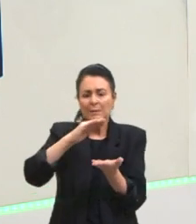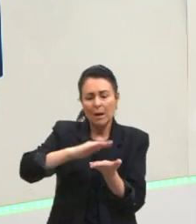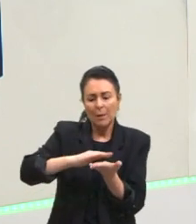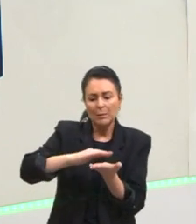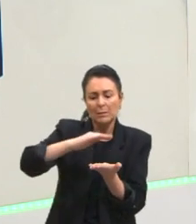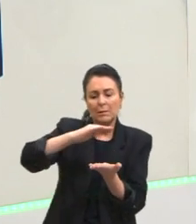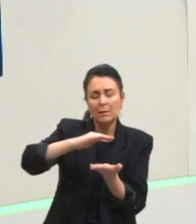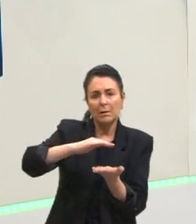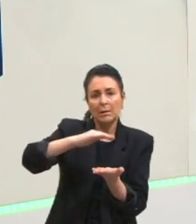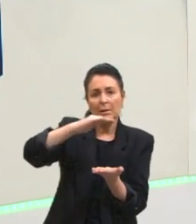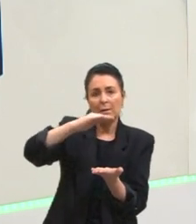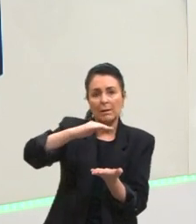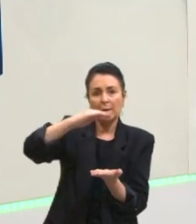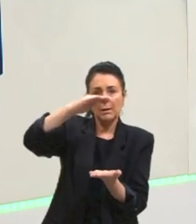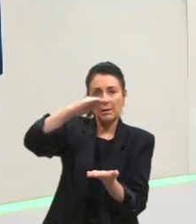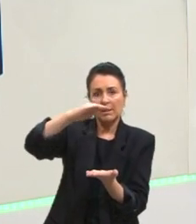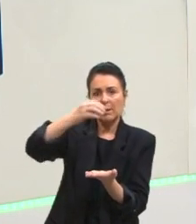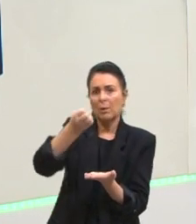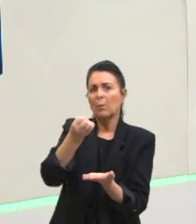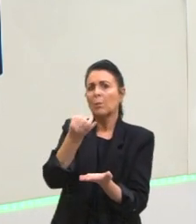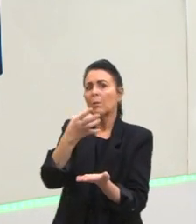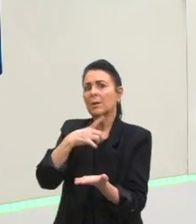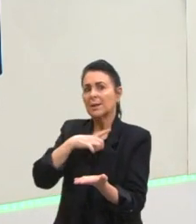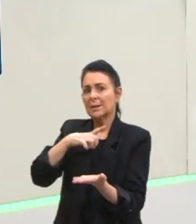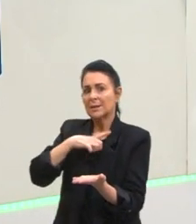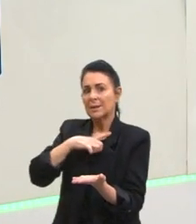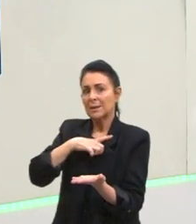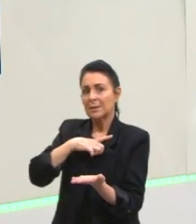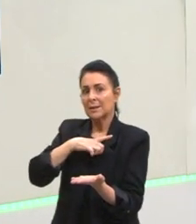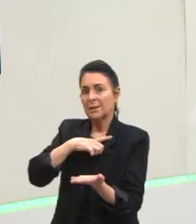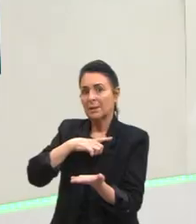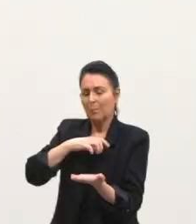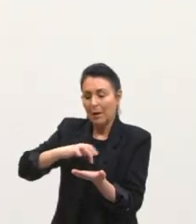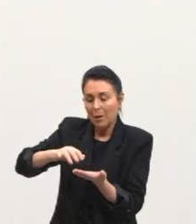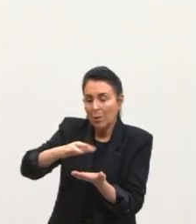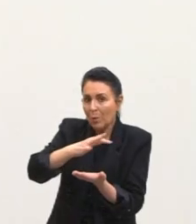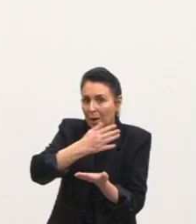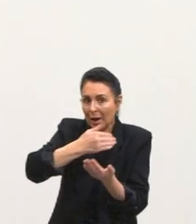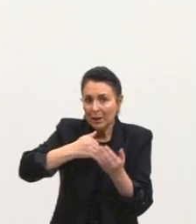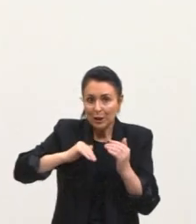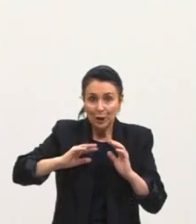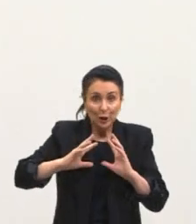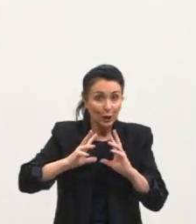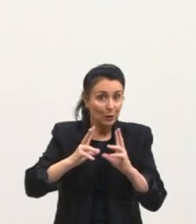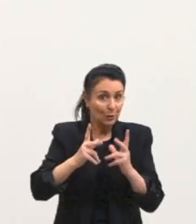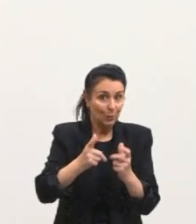então, olhando de baixo para cima, para a gente poder calcular a totalidade de bolinhas, então,